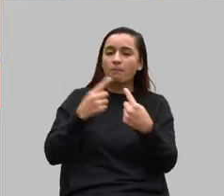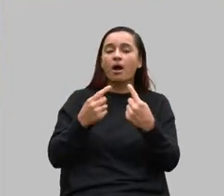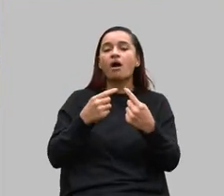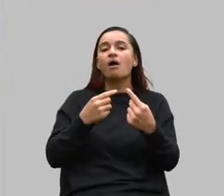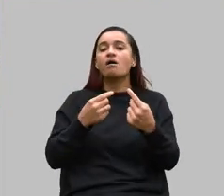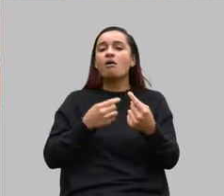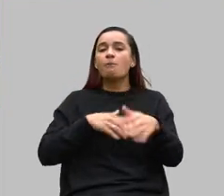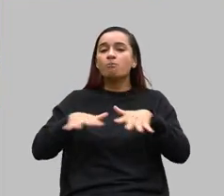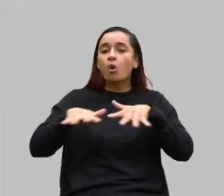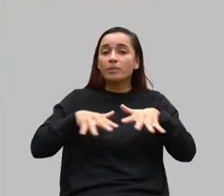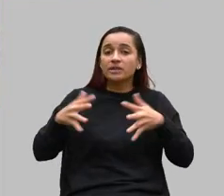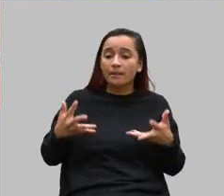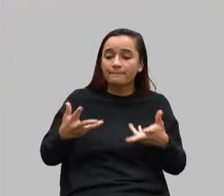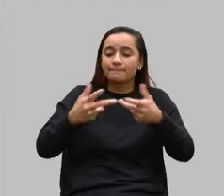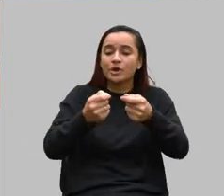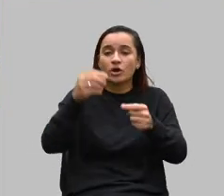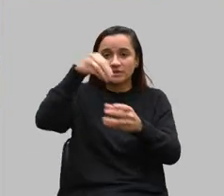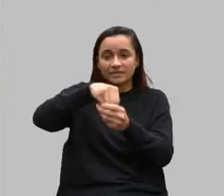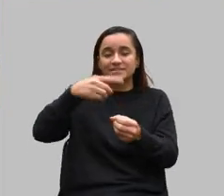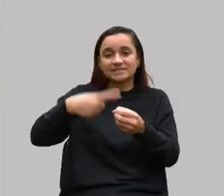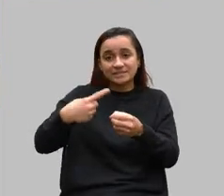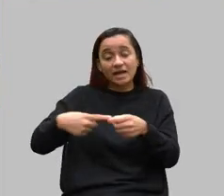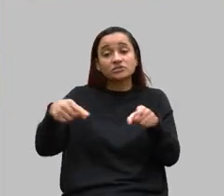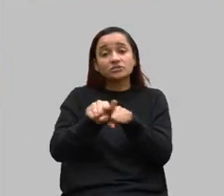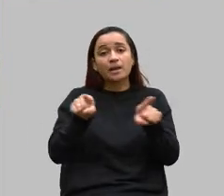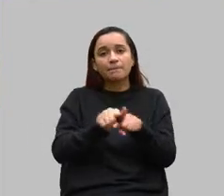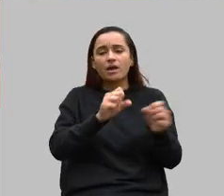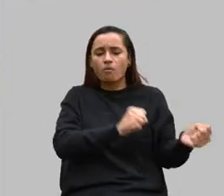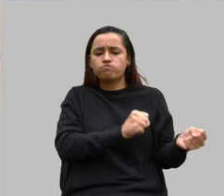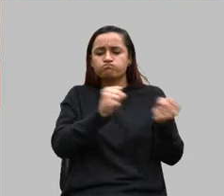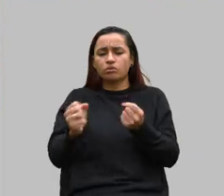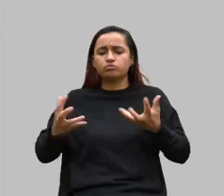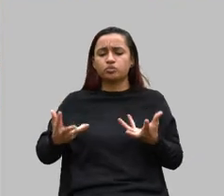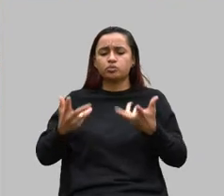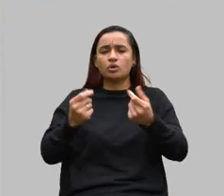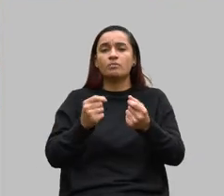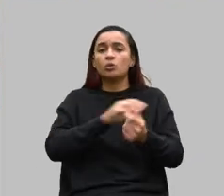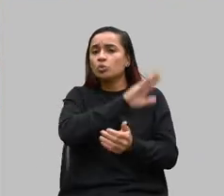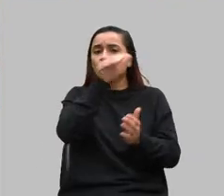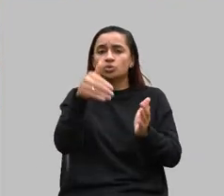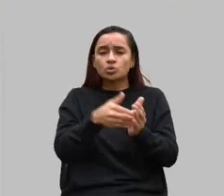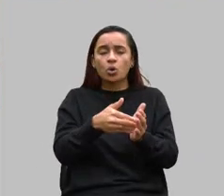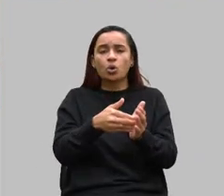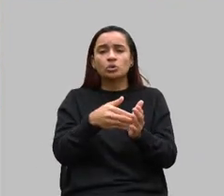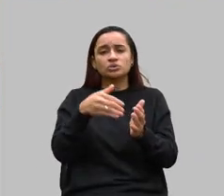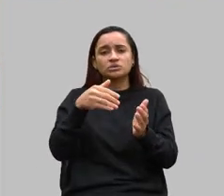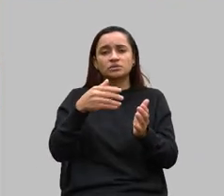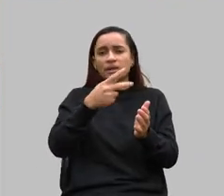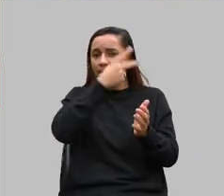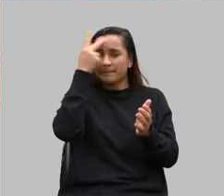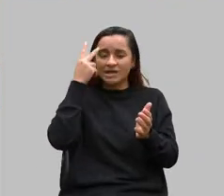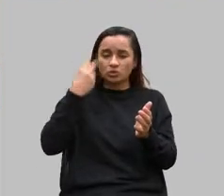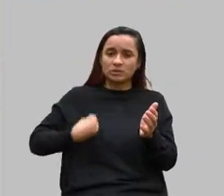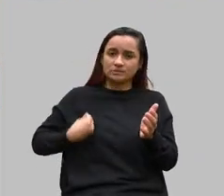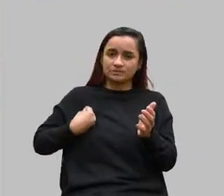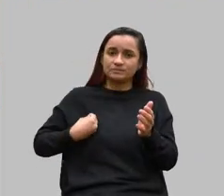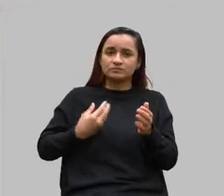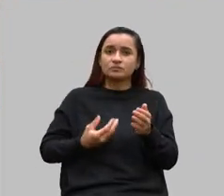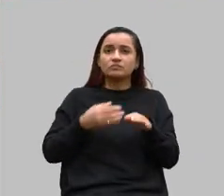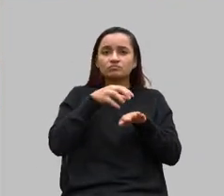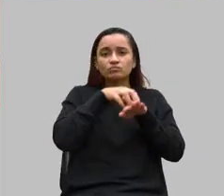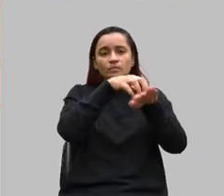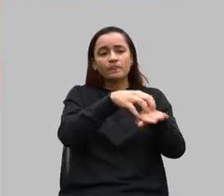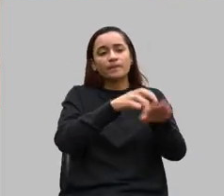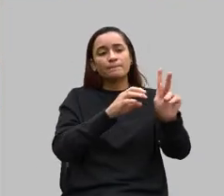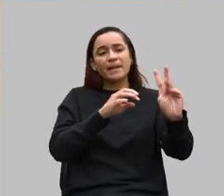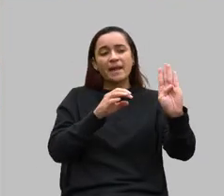cidade e potencializará né Toda a ligação de passageiros eh dentro de Contagem em relação a Belo Horizonte em